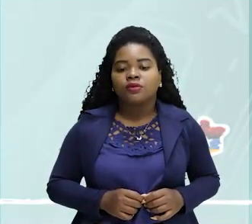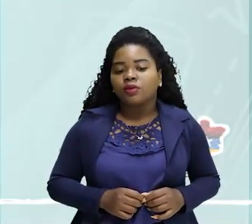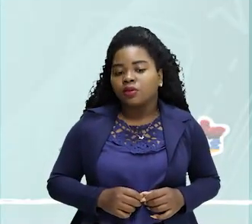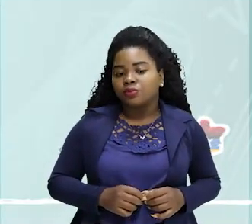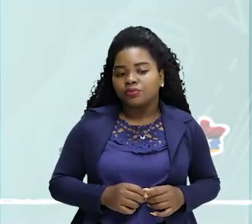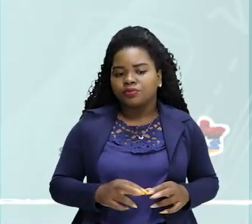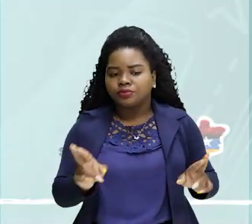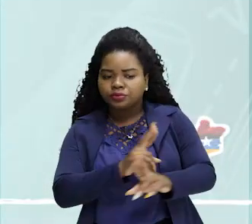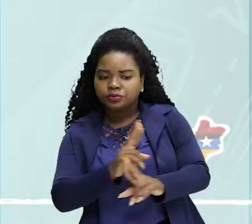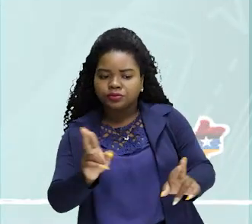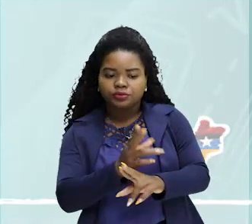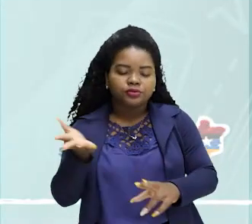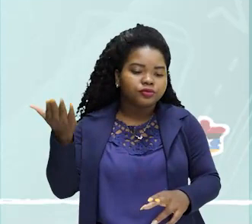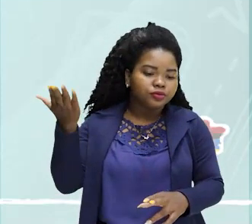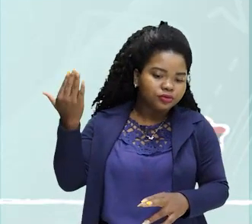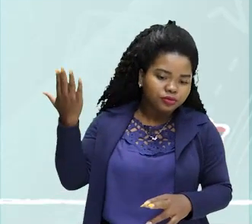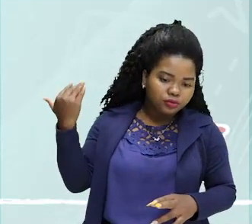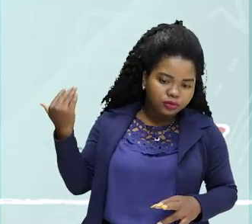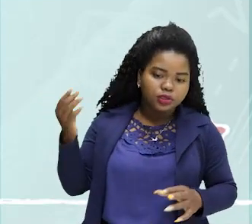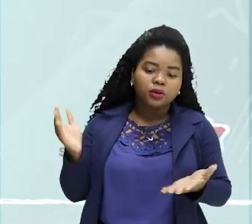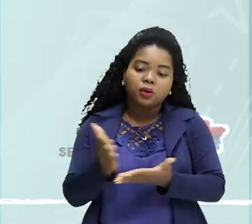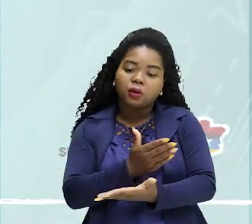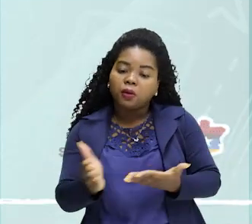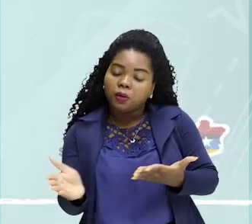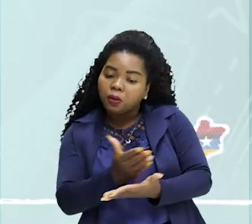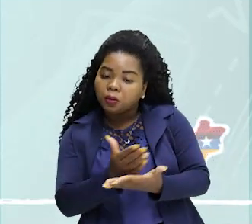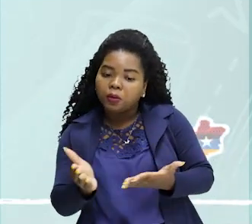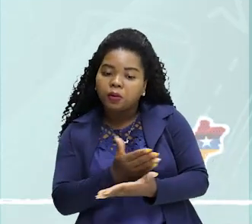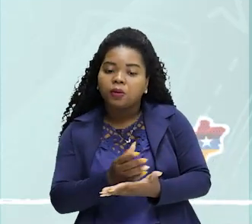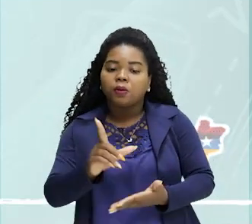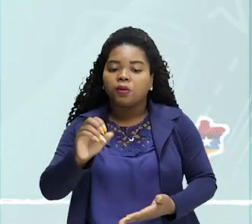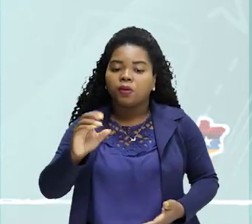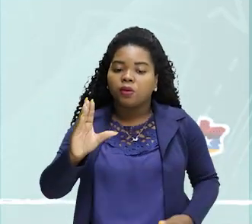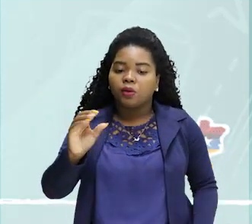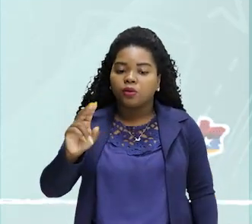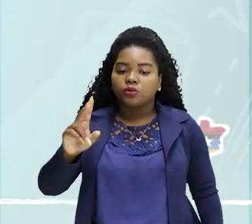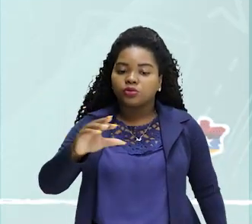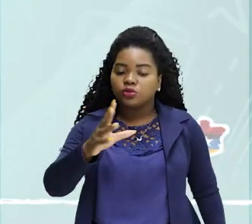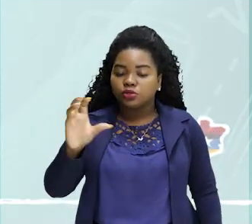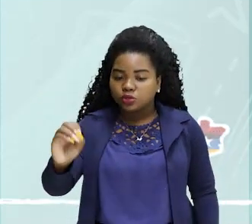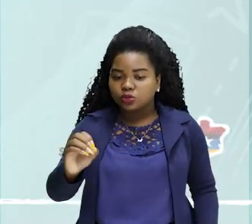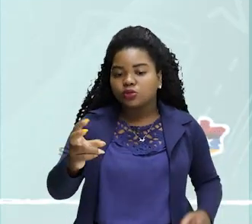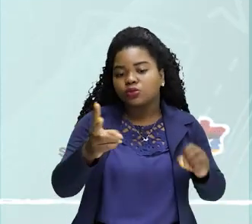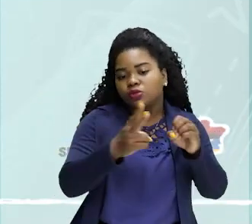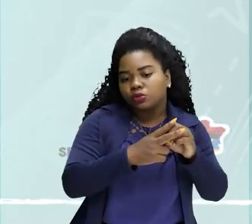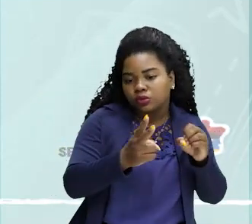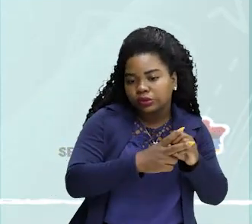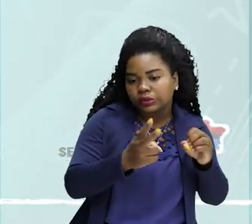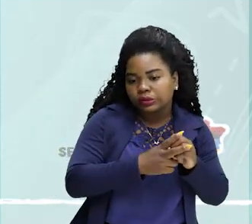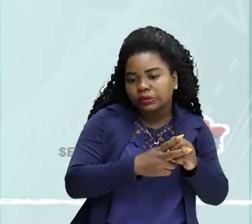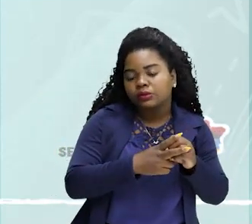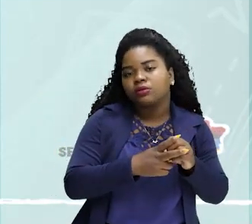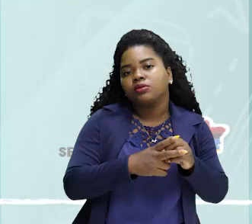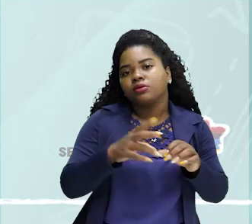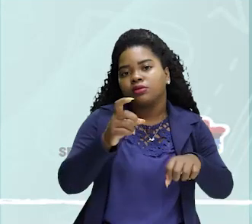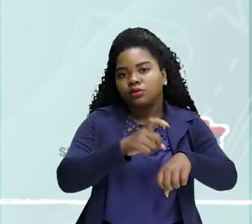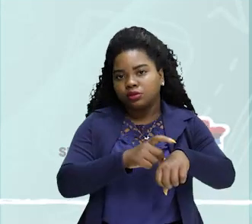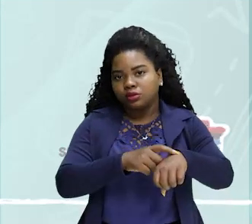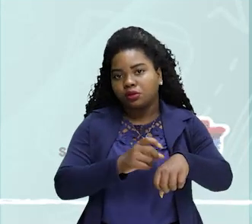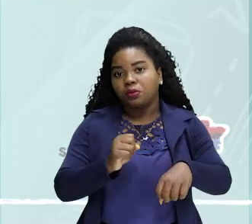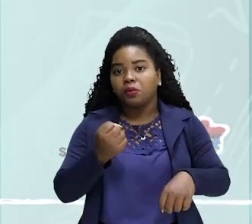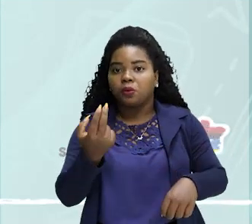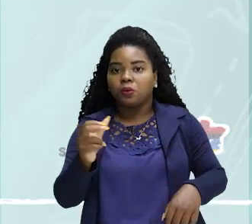o passado com algumas locuções adverbiais de tempo ou com alguns advérbios que